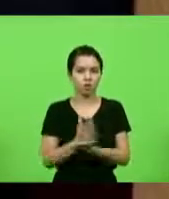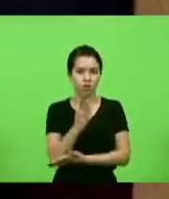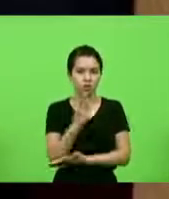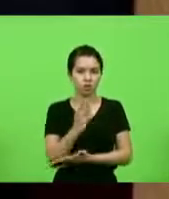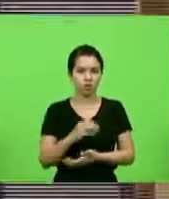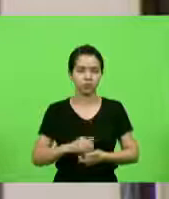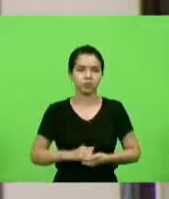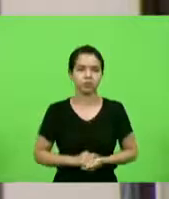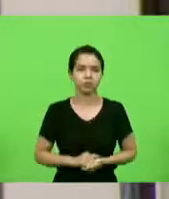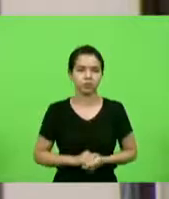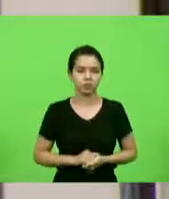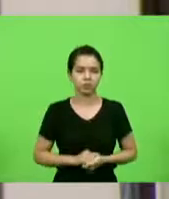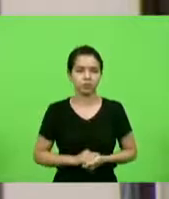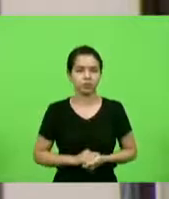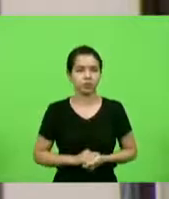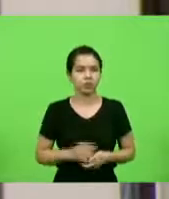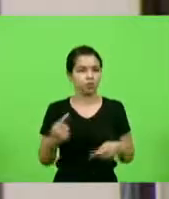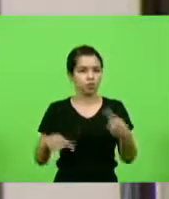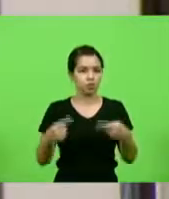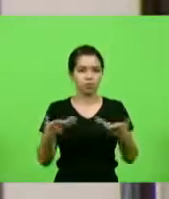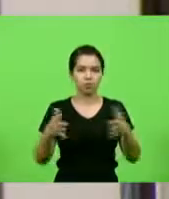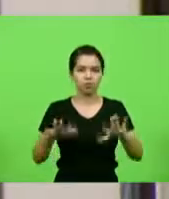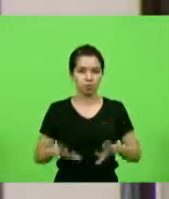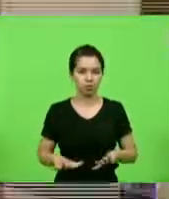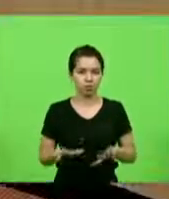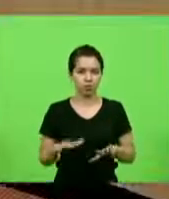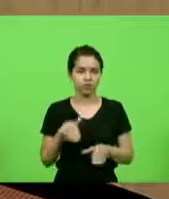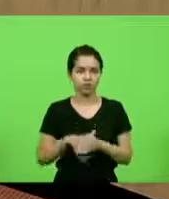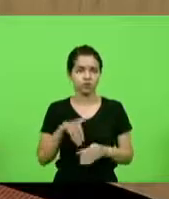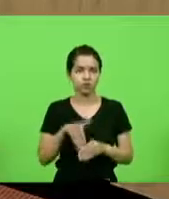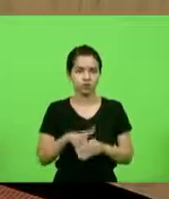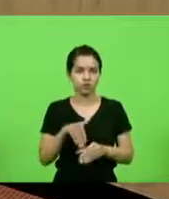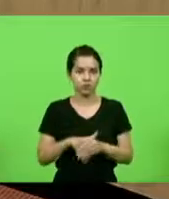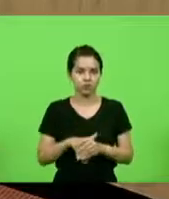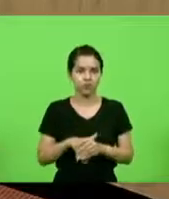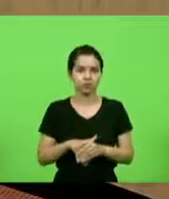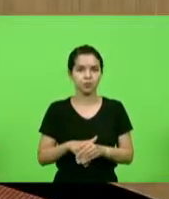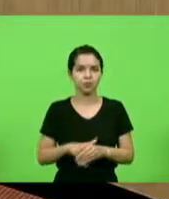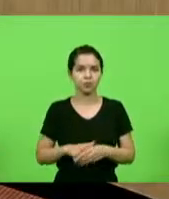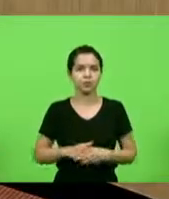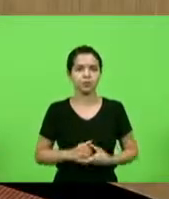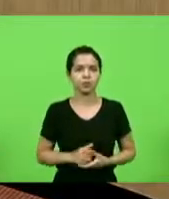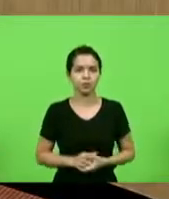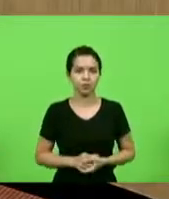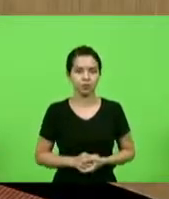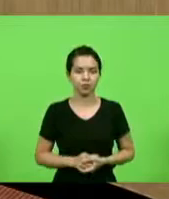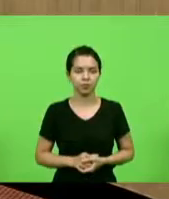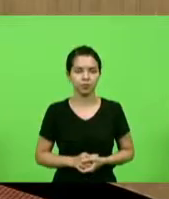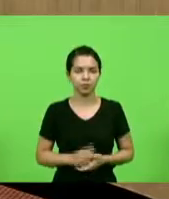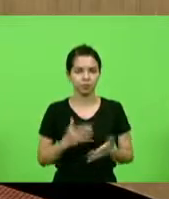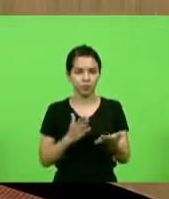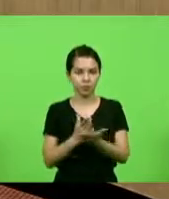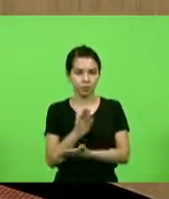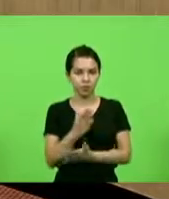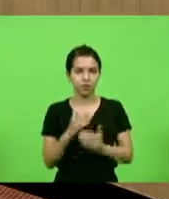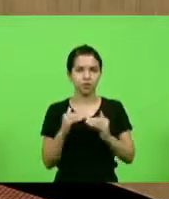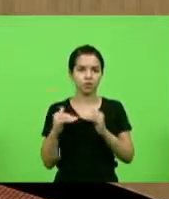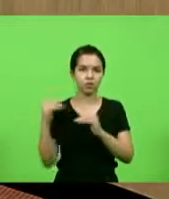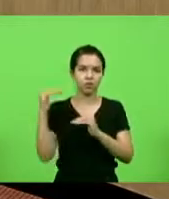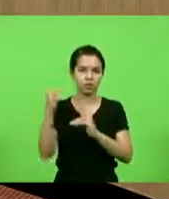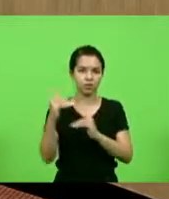matéria. Não havendo mais quem queira discutir, em votação, deputados que aprovam permaneçam como se encontra. Aprovado por